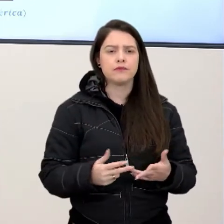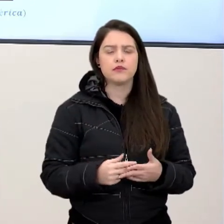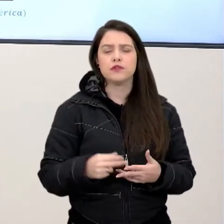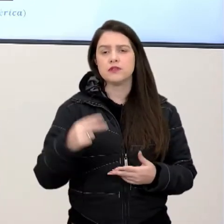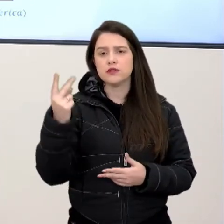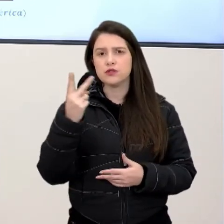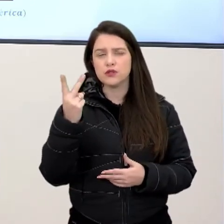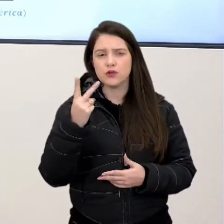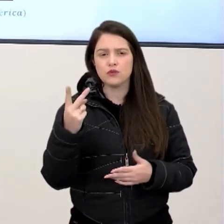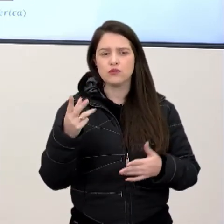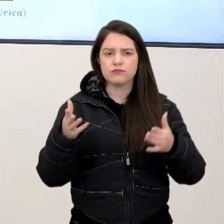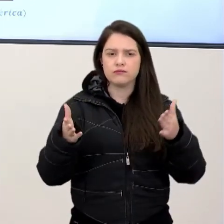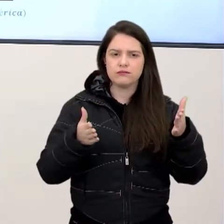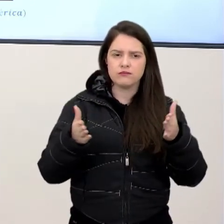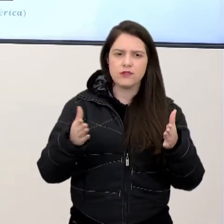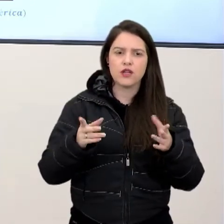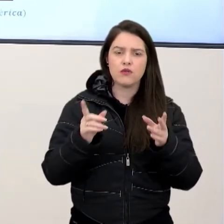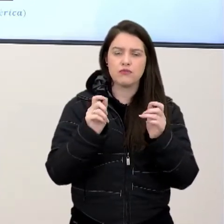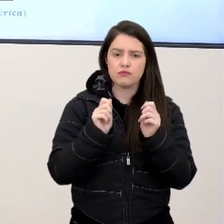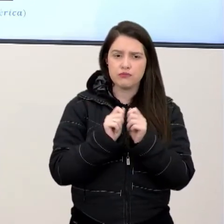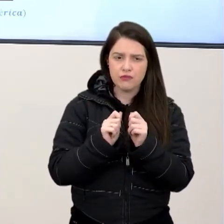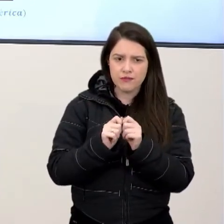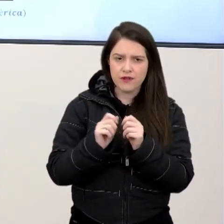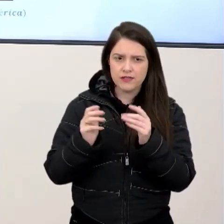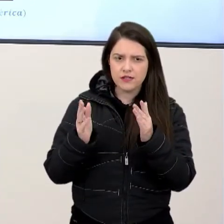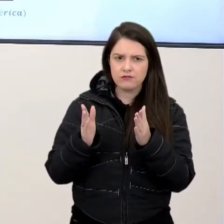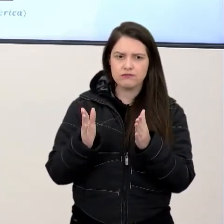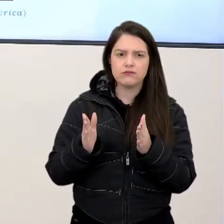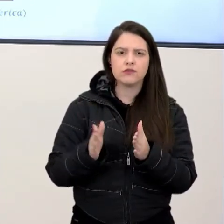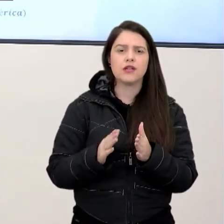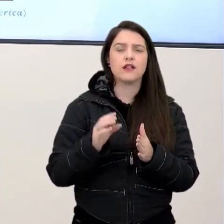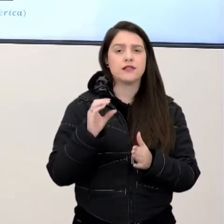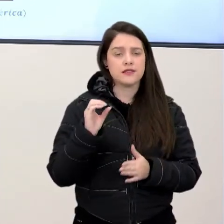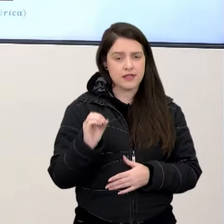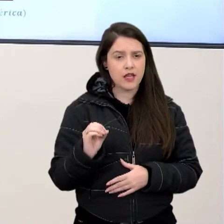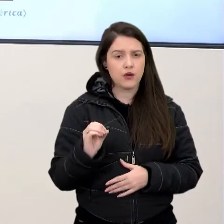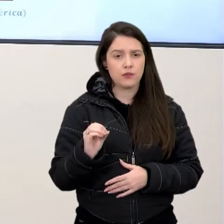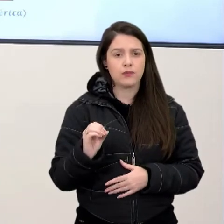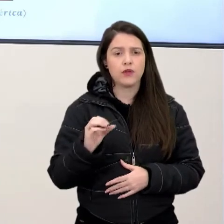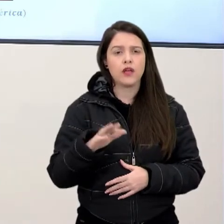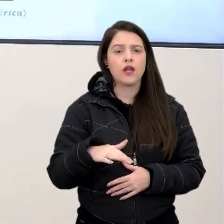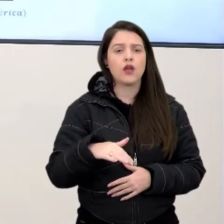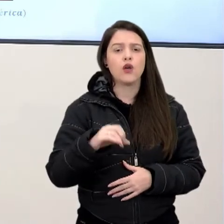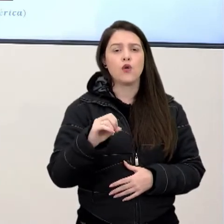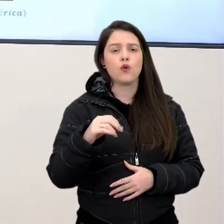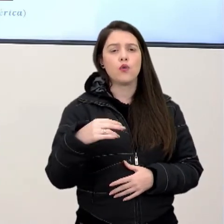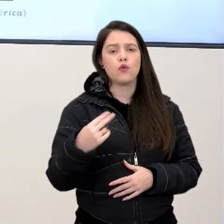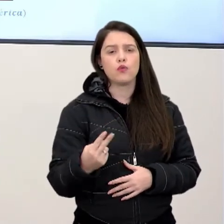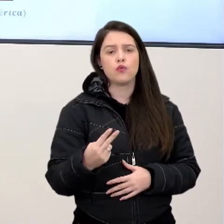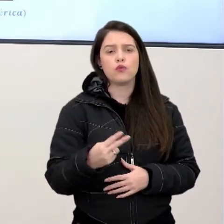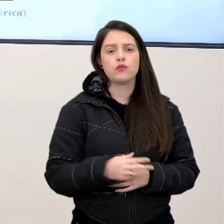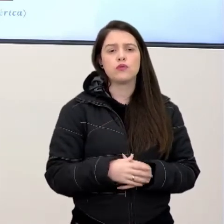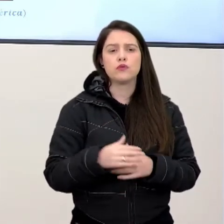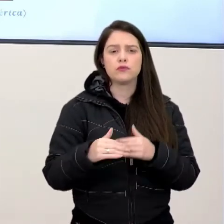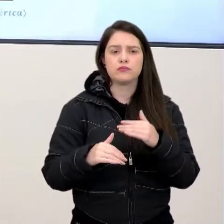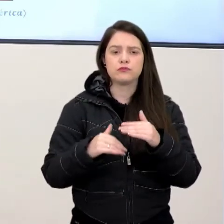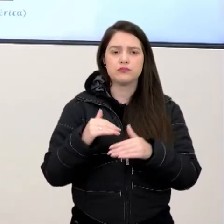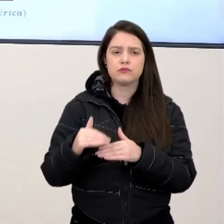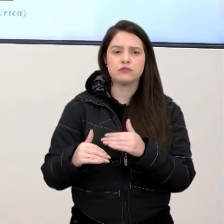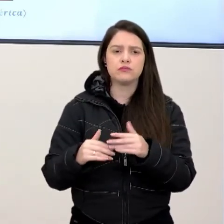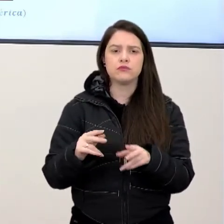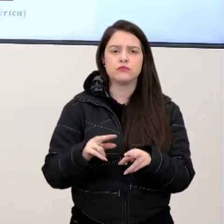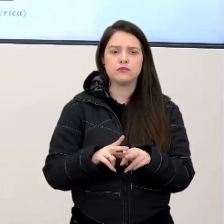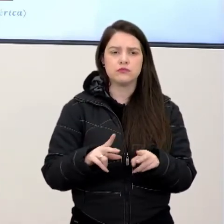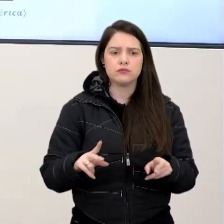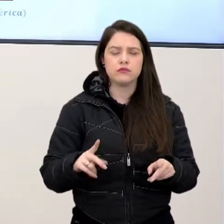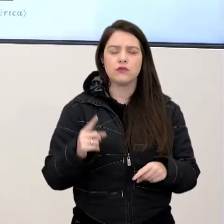esse paciente? Tá? Ele não foi o paciente número 1, ele foi o paciente 0, não é? Ou não é o que desenvolveu a doença, ele